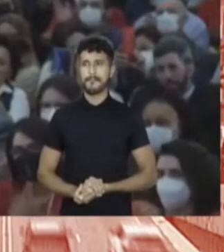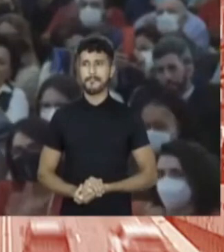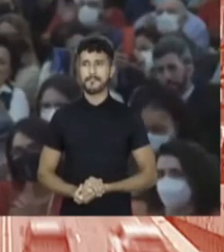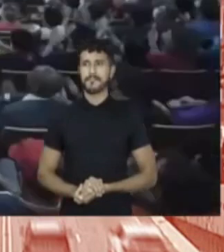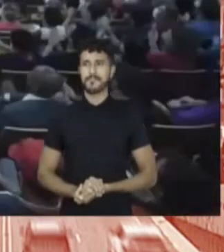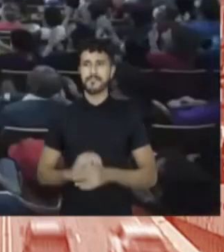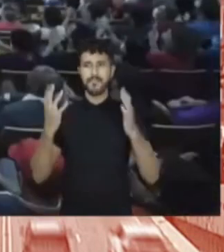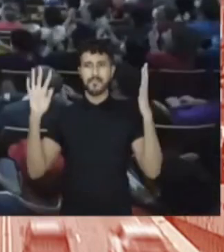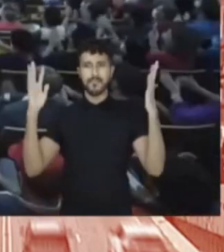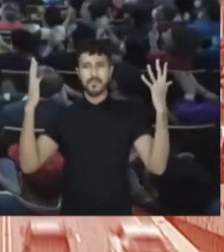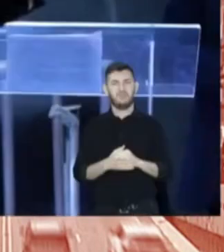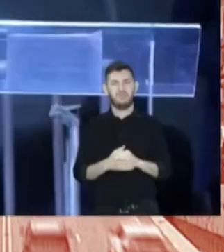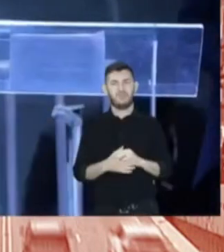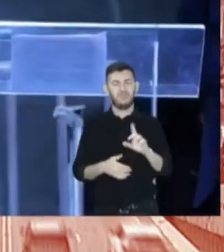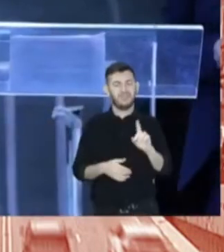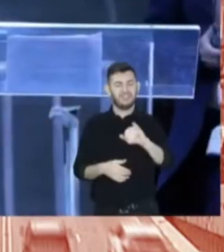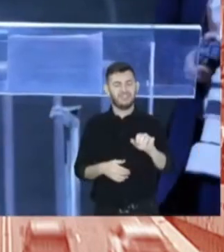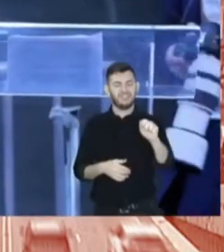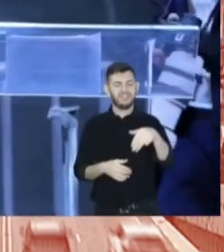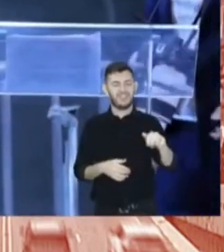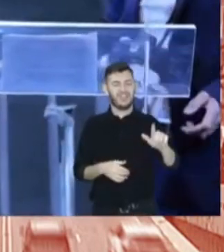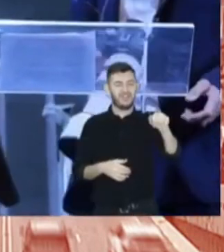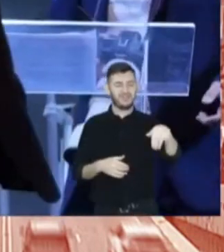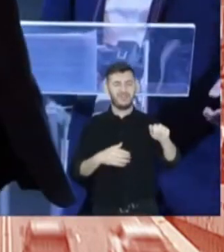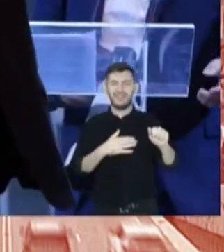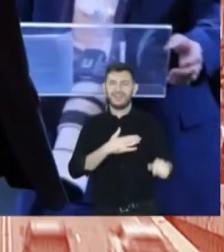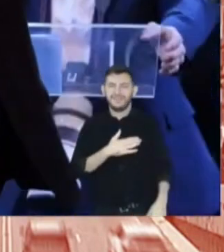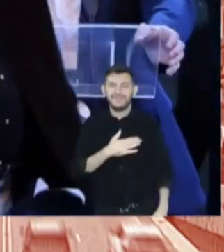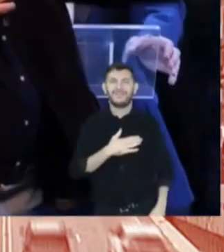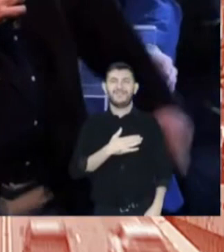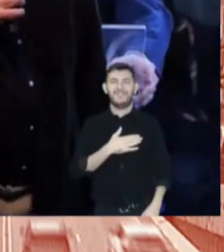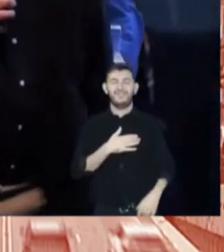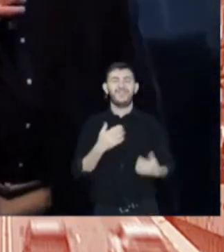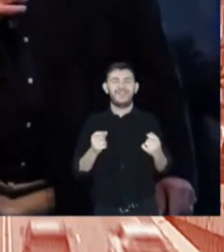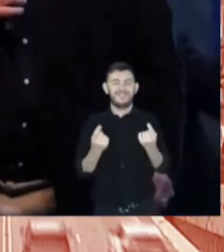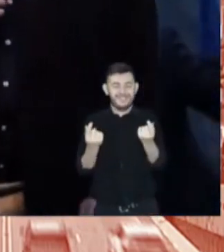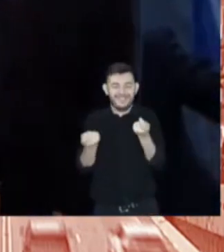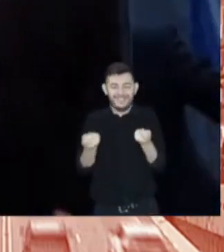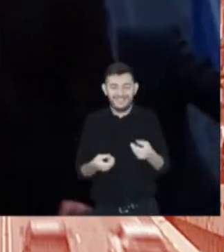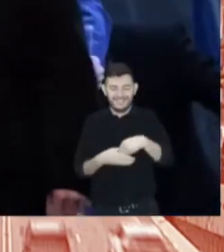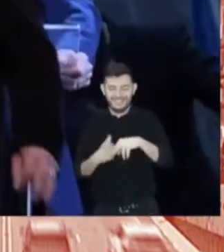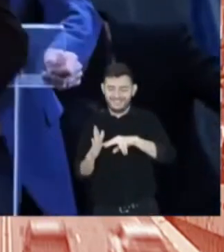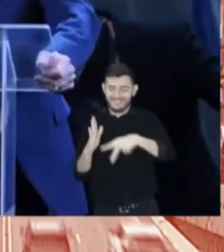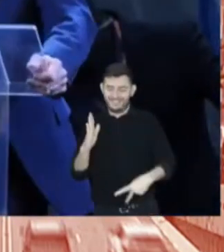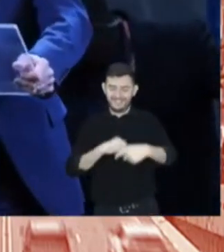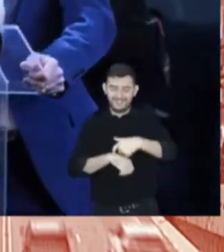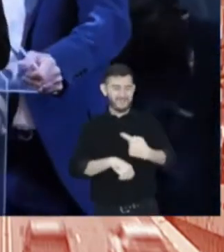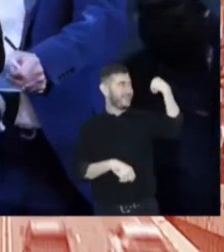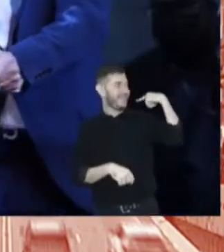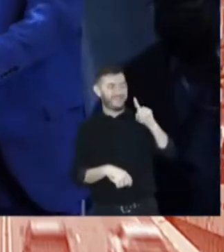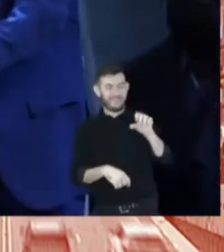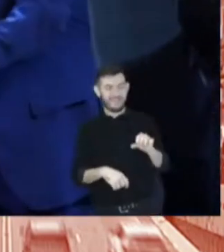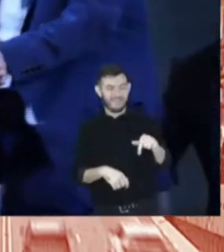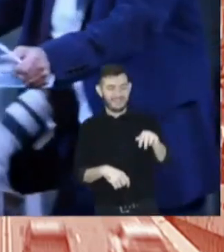O Bolsonaro, é isso, o Bolsonaro vai nessas motossiatas, que é mais uma forma, né? É coisa do machão mesmo, né? Ele quer mostrar